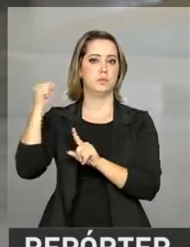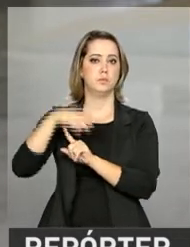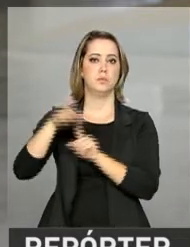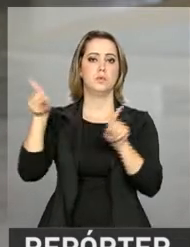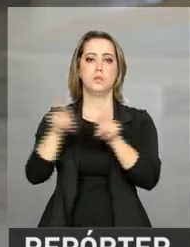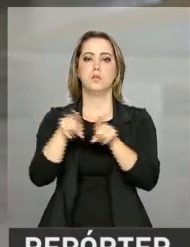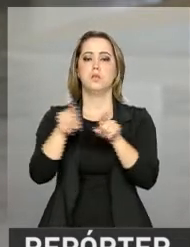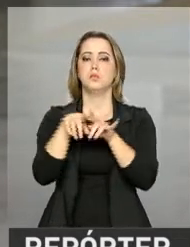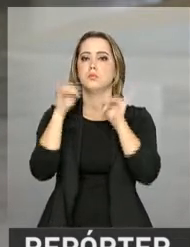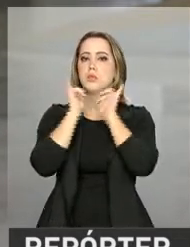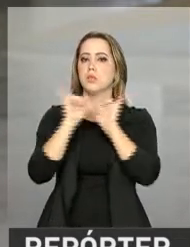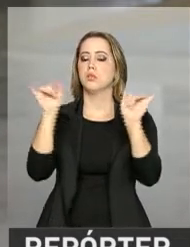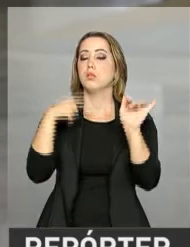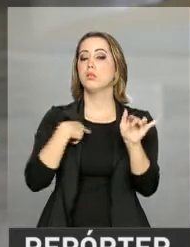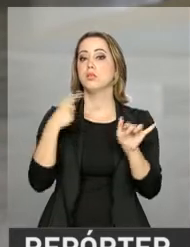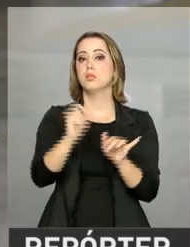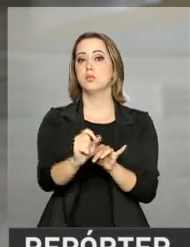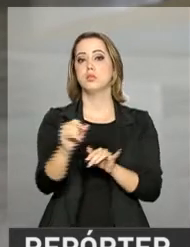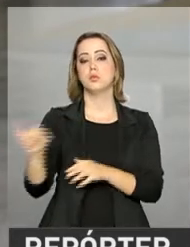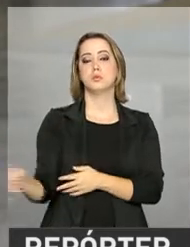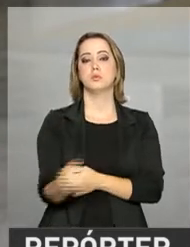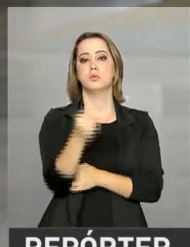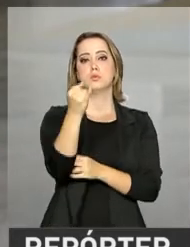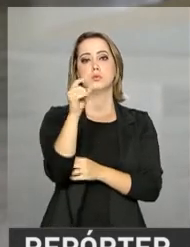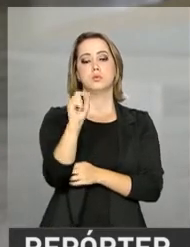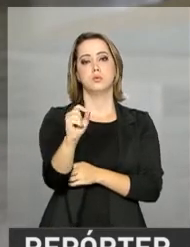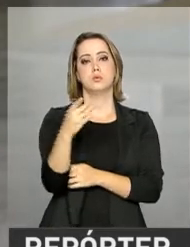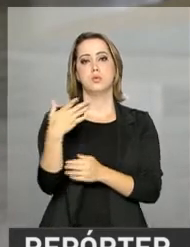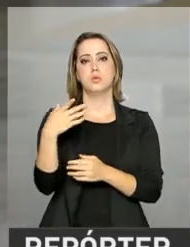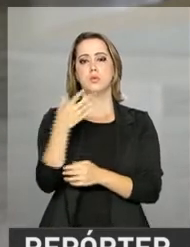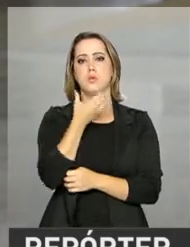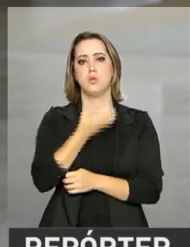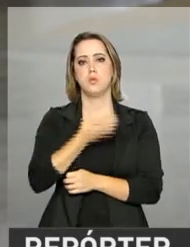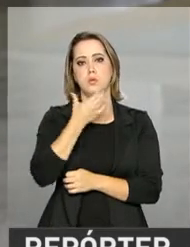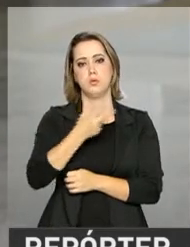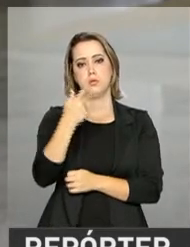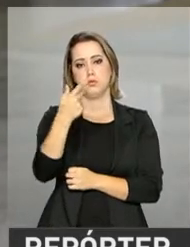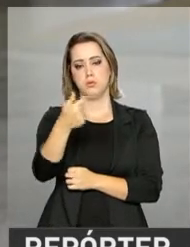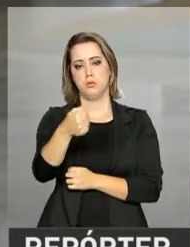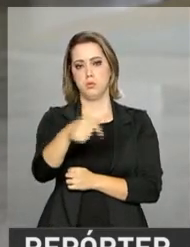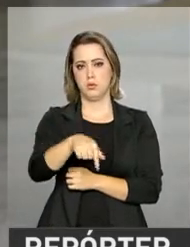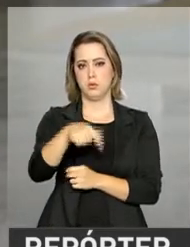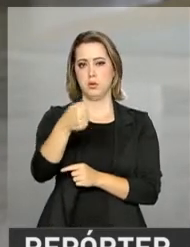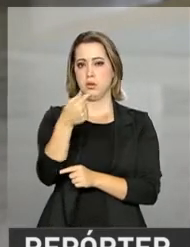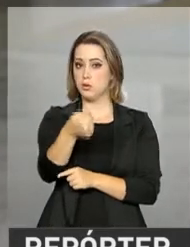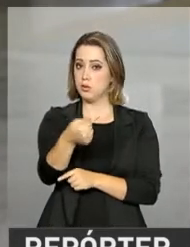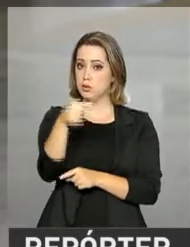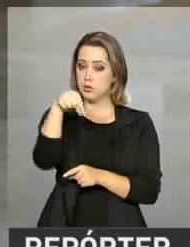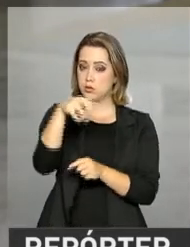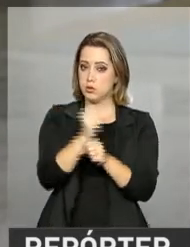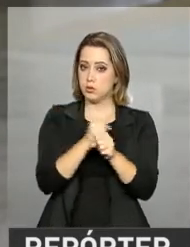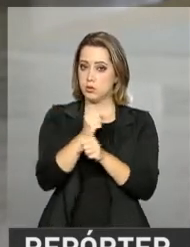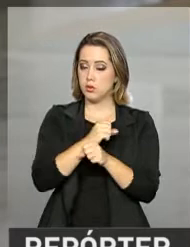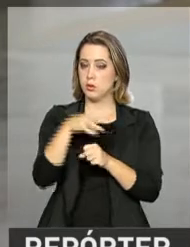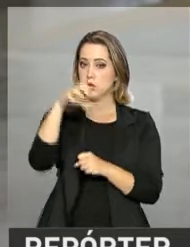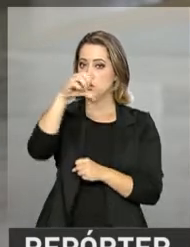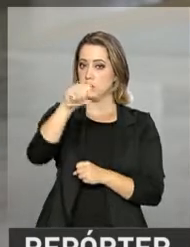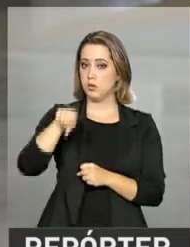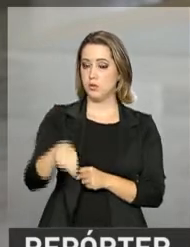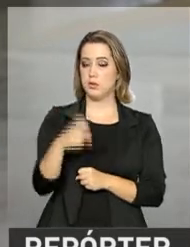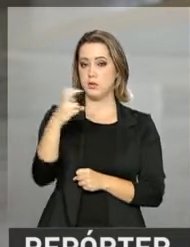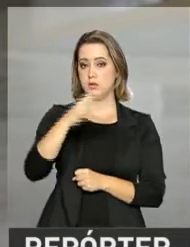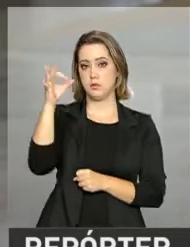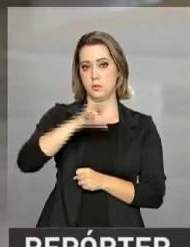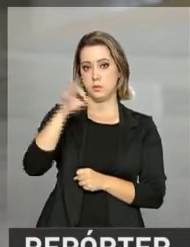traz uma previsão para a taxa de juros em dezembro de 2007 de 9 6 por cento ao ano